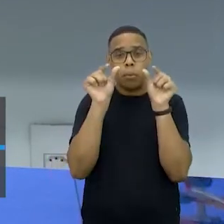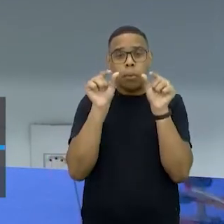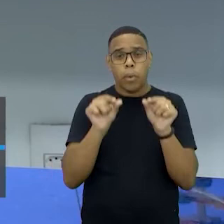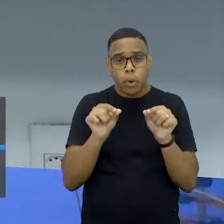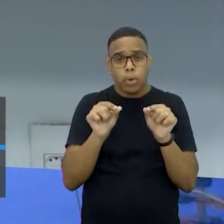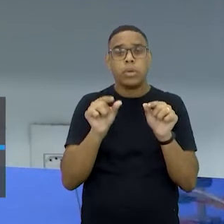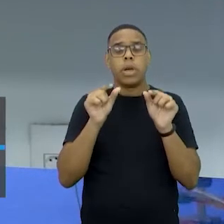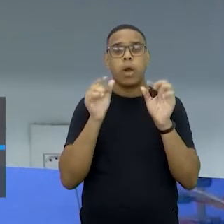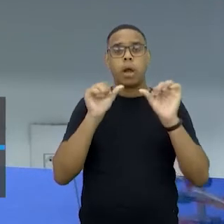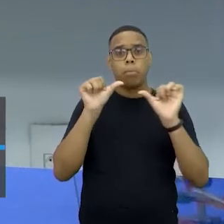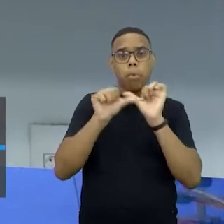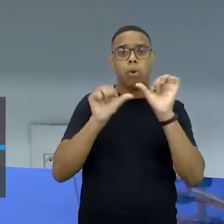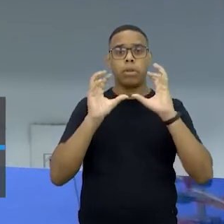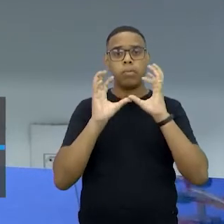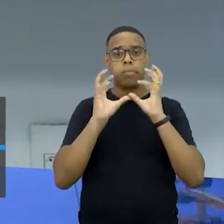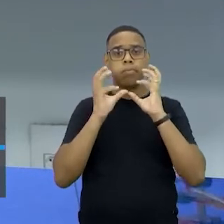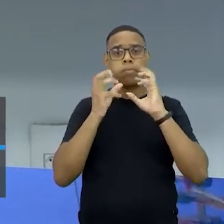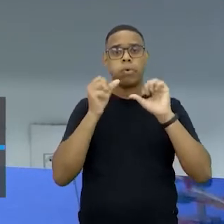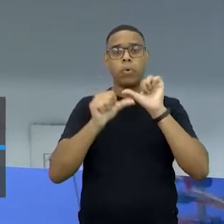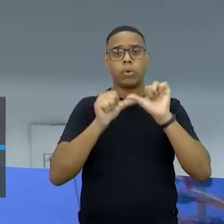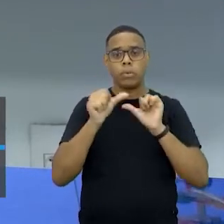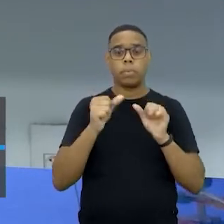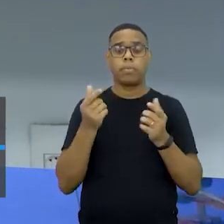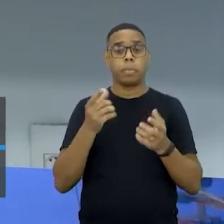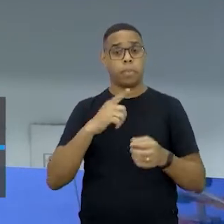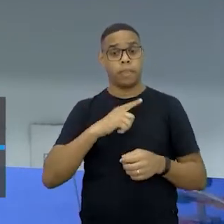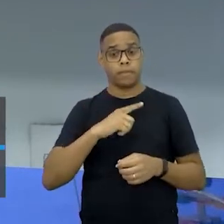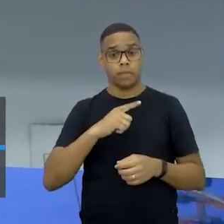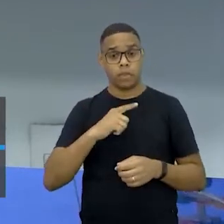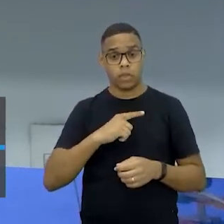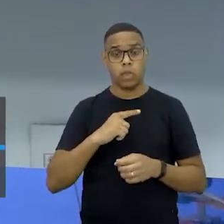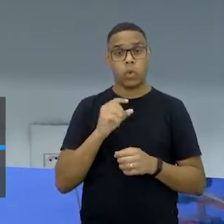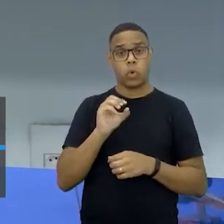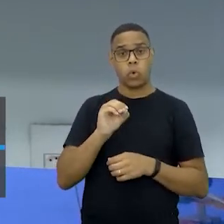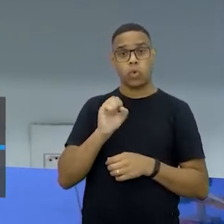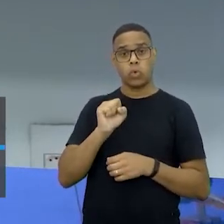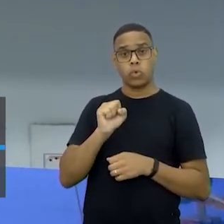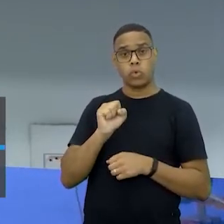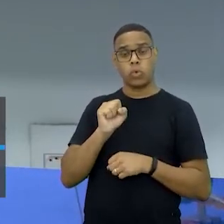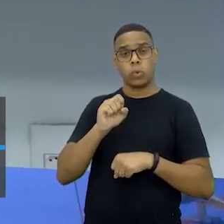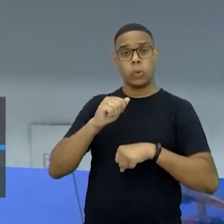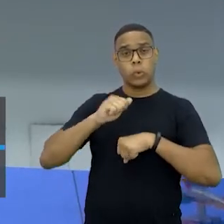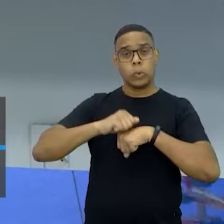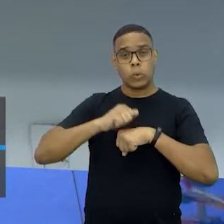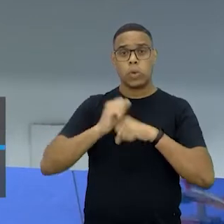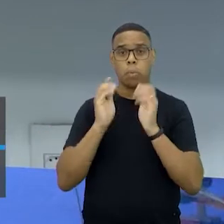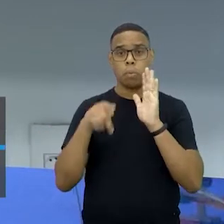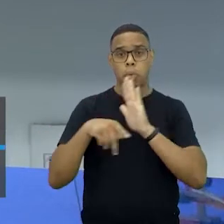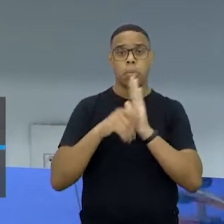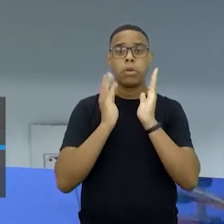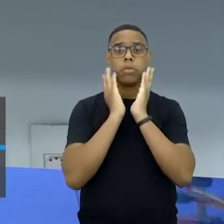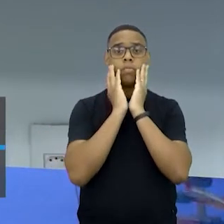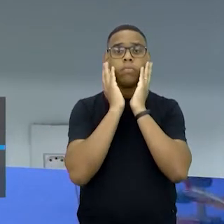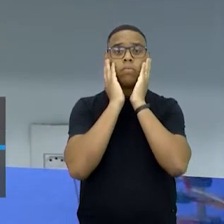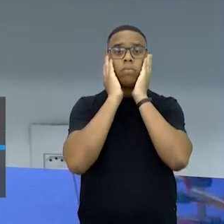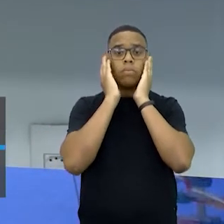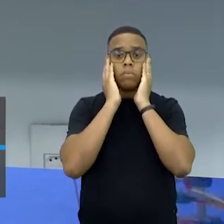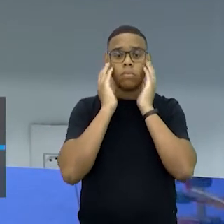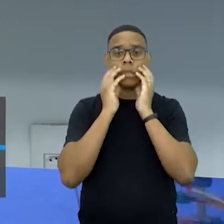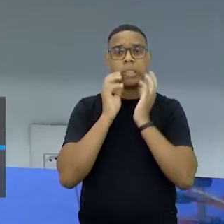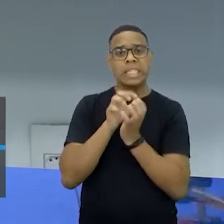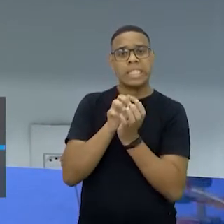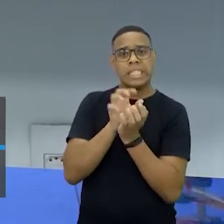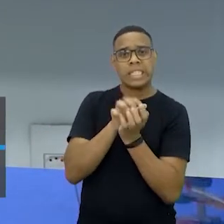mais ali a sua função eu tenho por exemplo a questão dos ossos que estão presentes no rosto então os ossos da